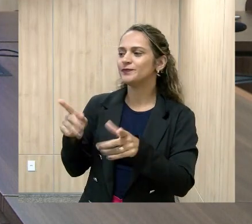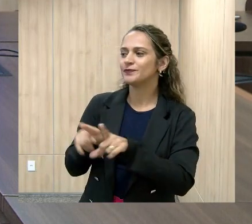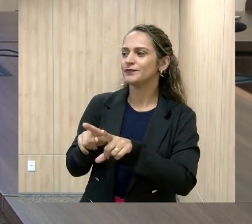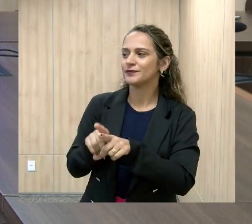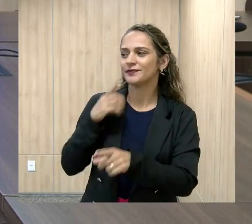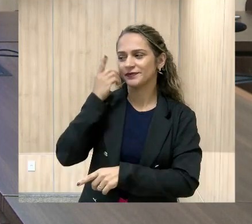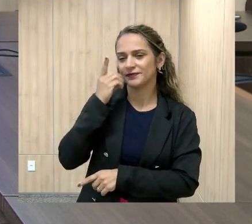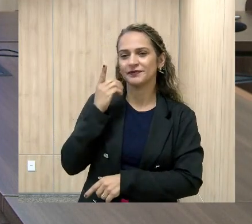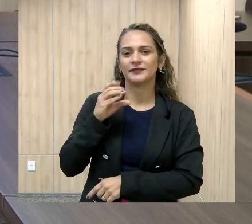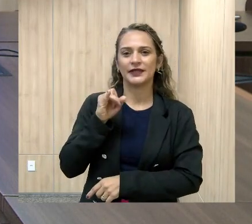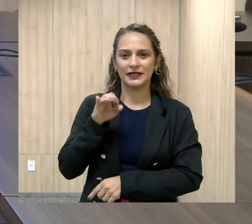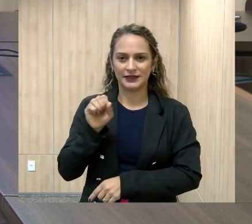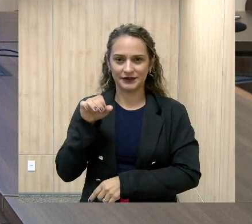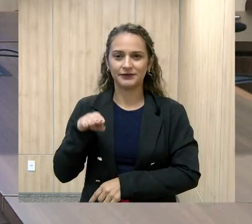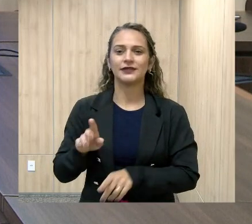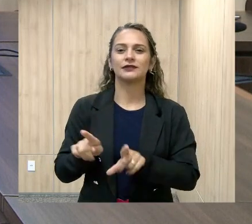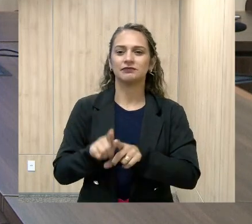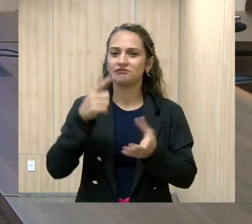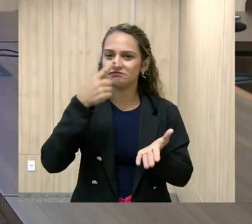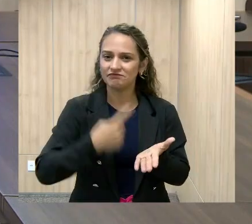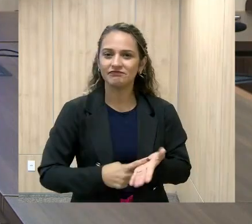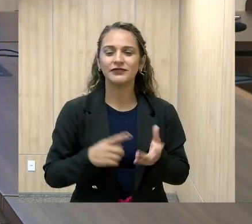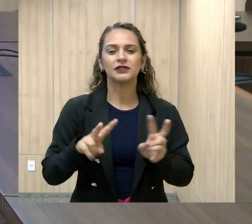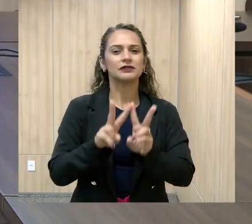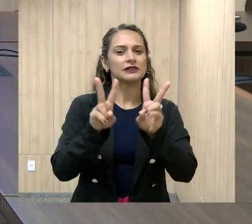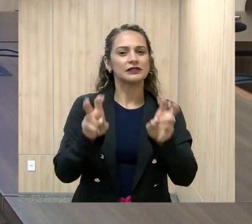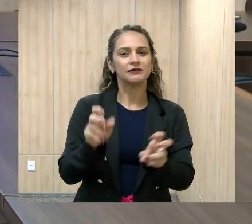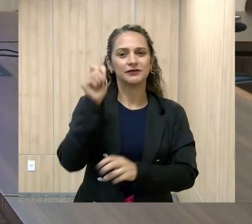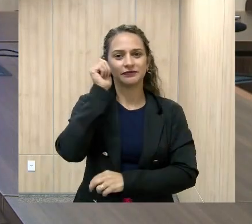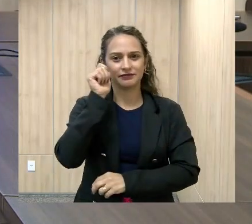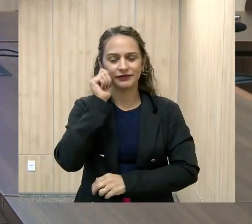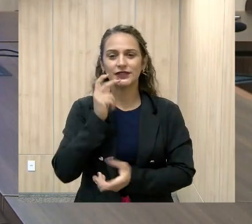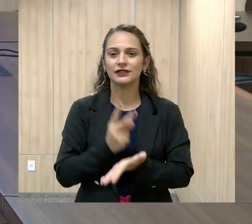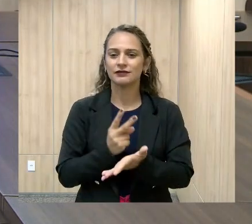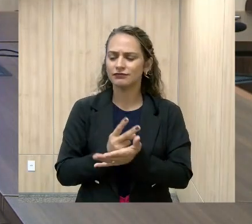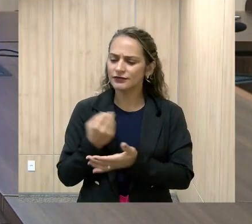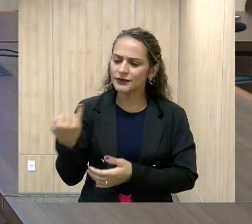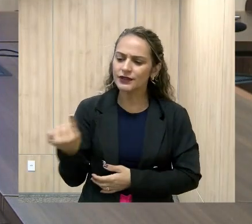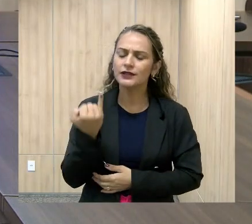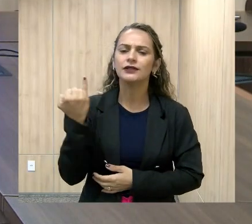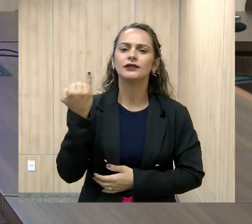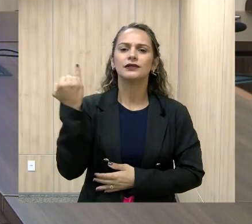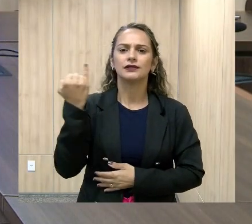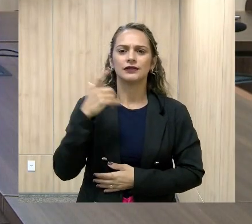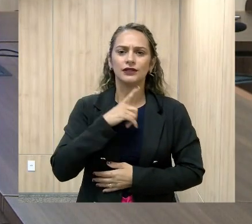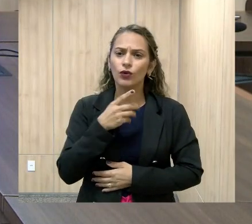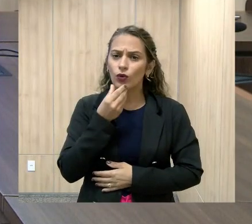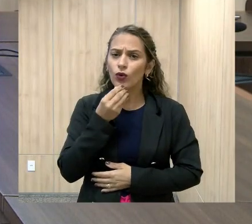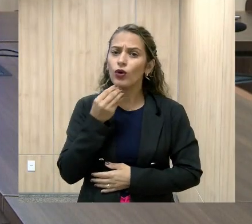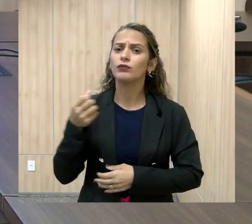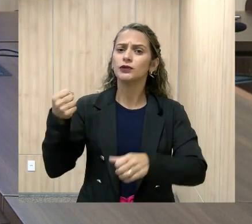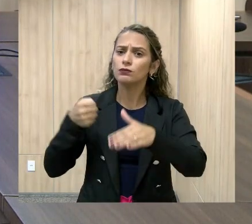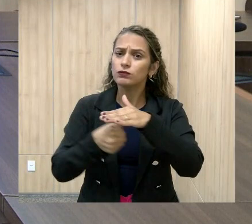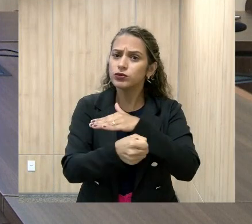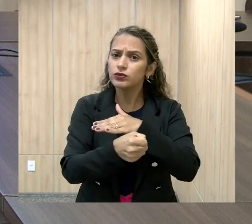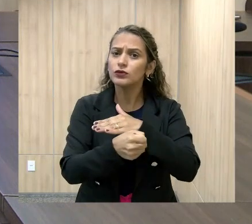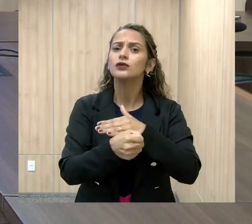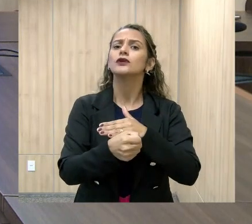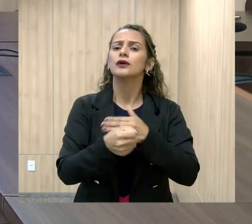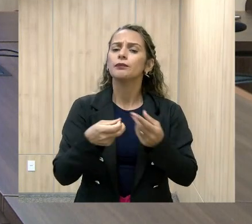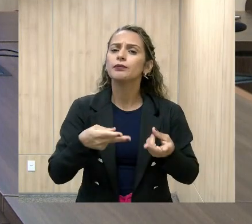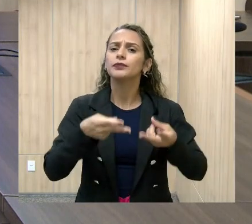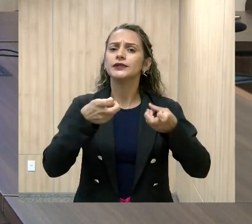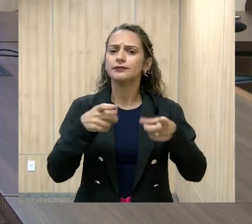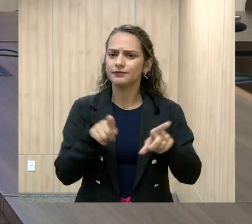Deputado Crispim parabenizo ele pelo comprometimento com as pautas das mulheres é importante a gente ter homens que